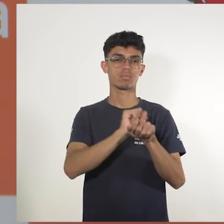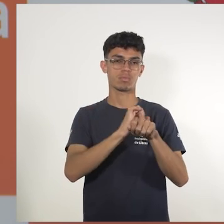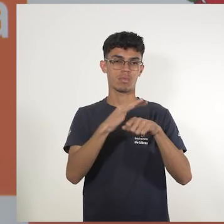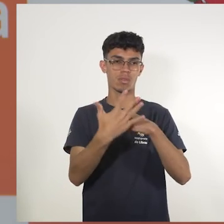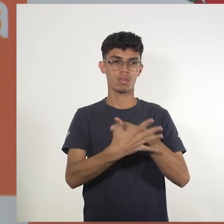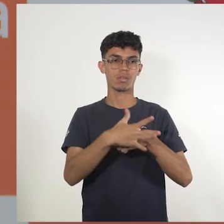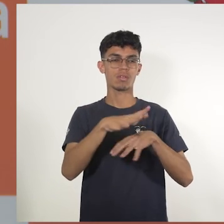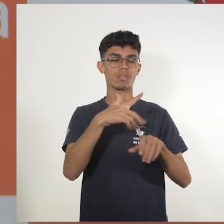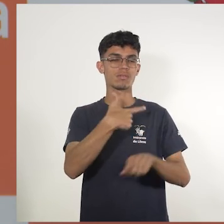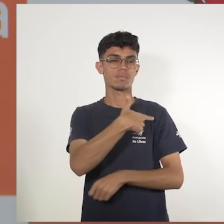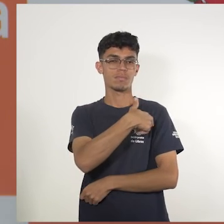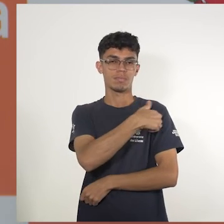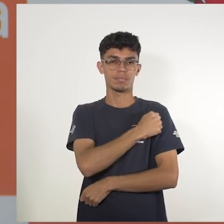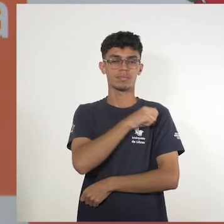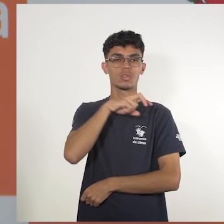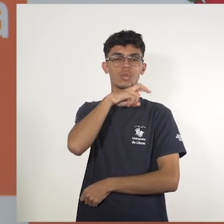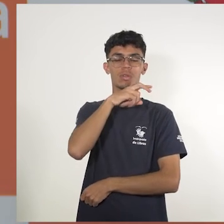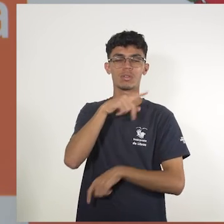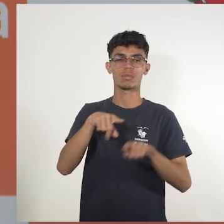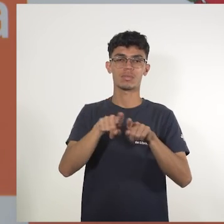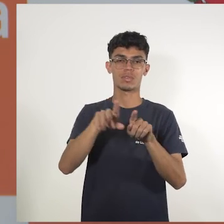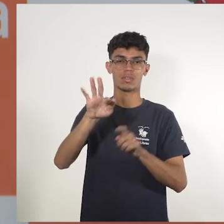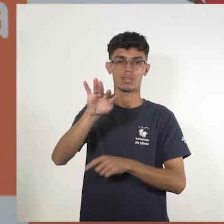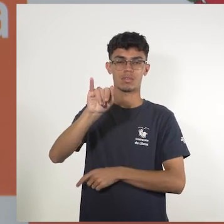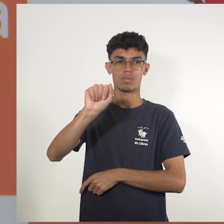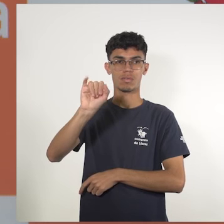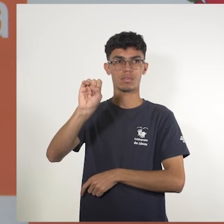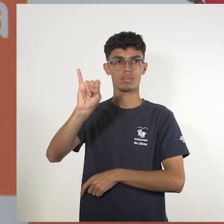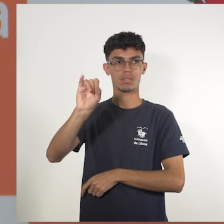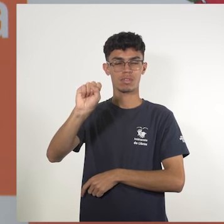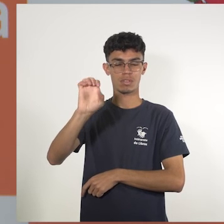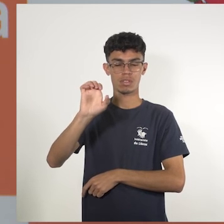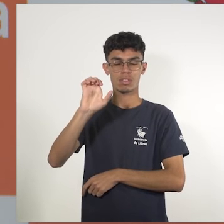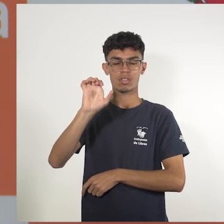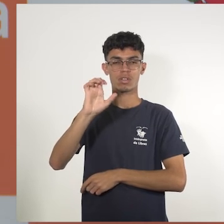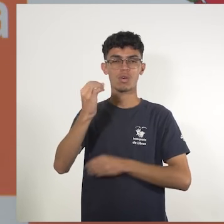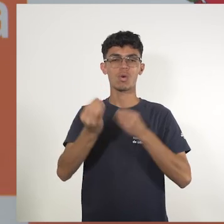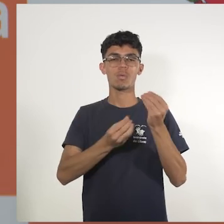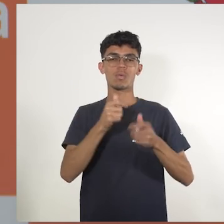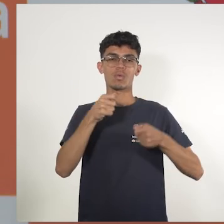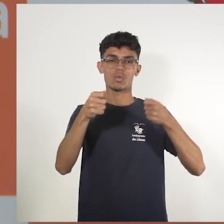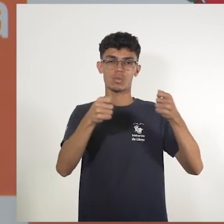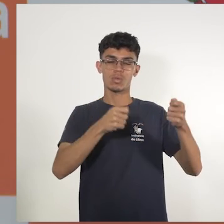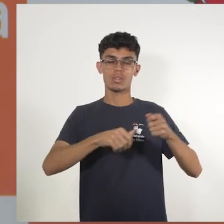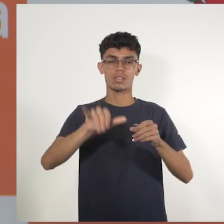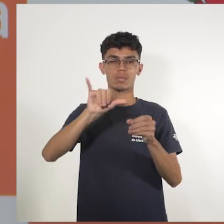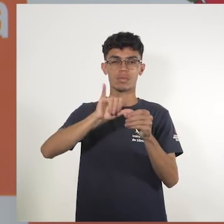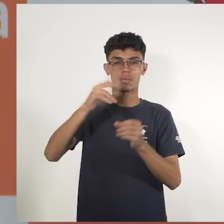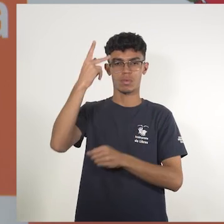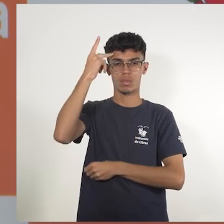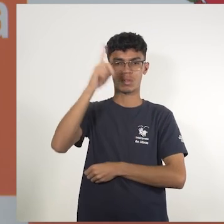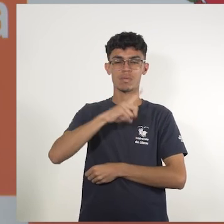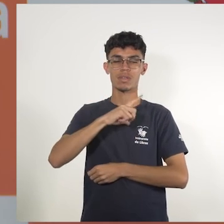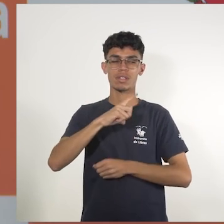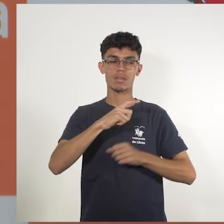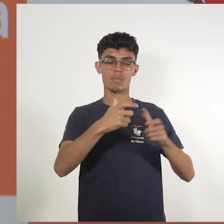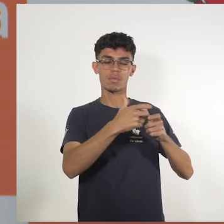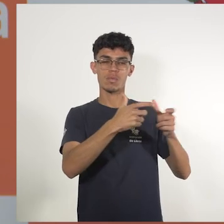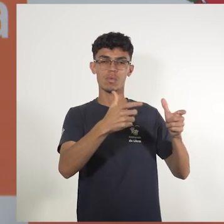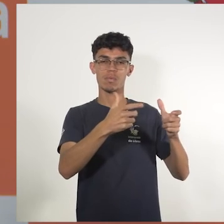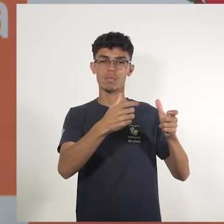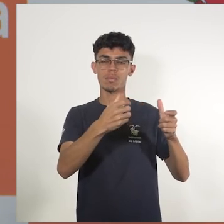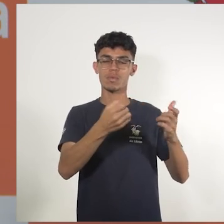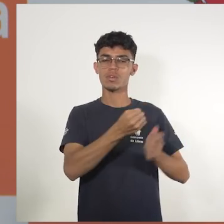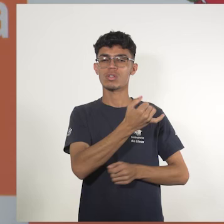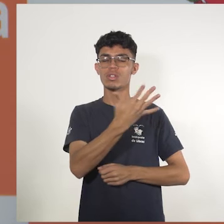Como será feito esse controle nos postos de vacinação aqui na capital paulista? Haverá reserva de doses para esse público,